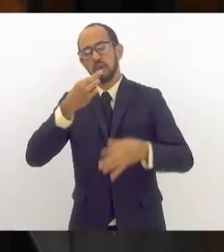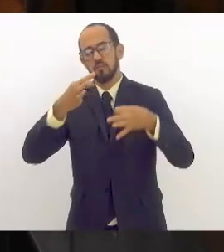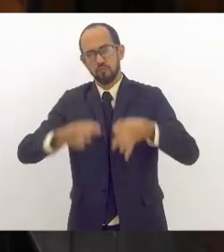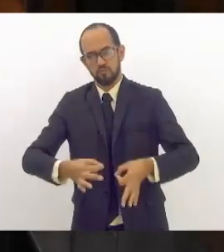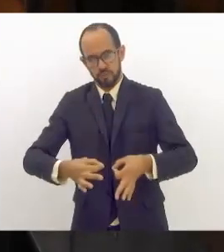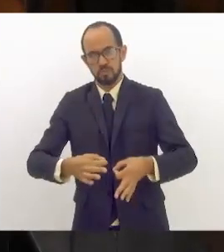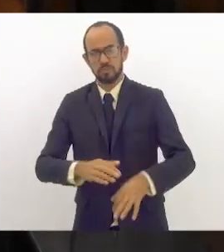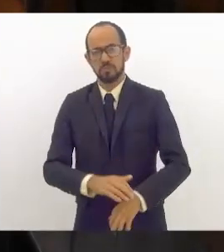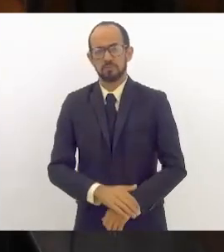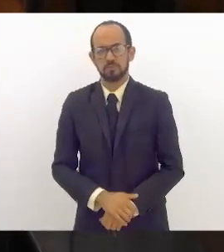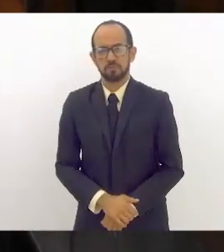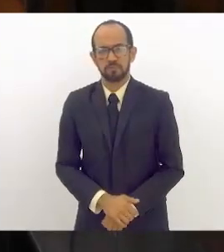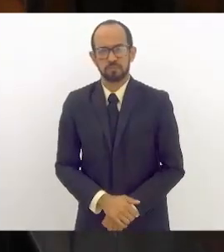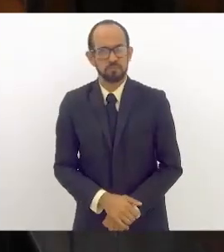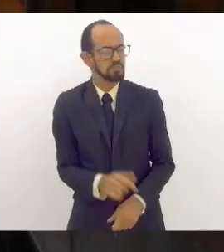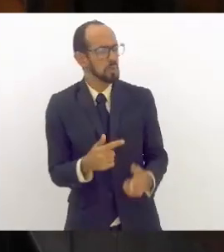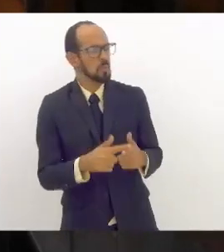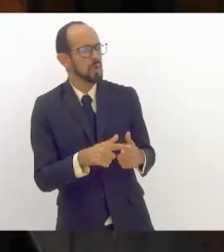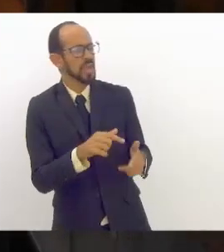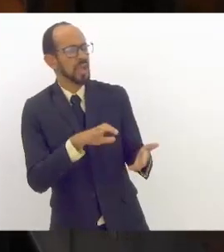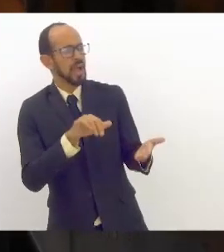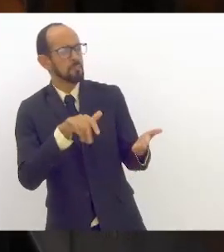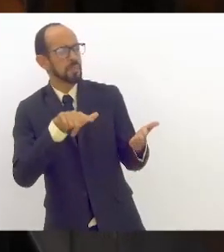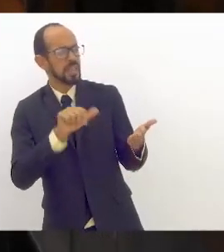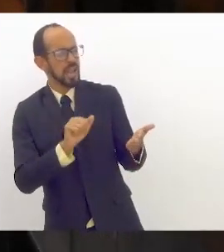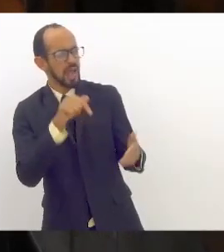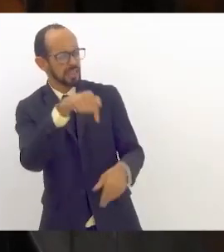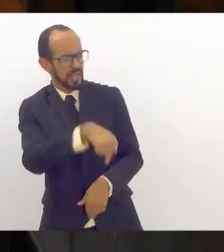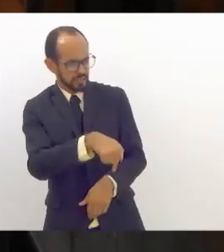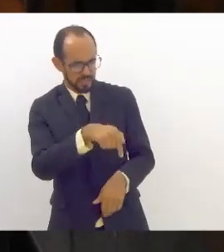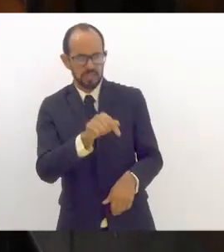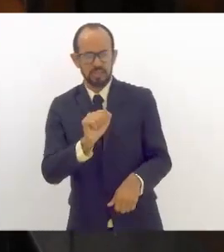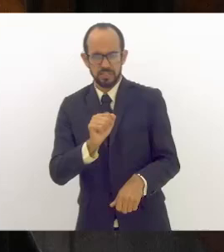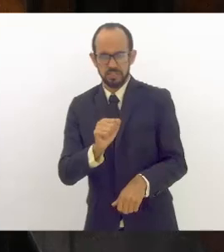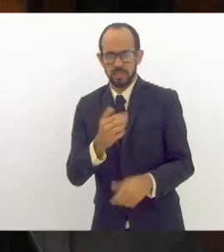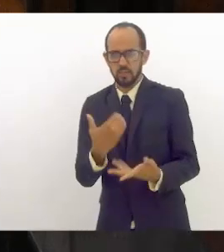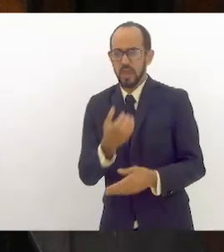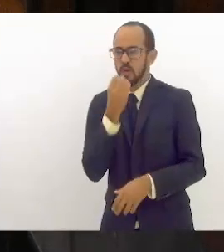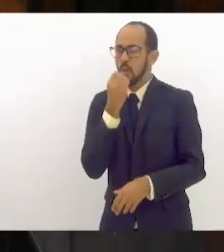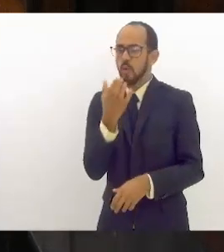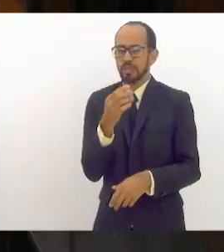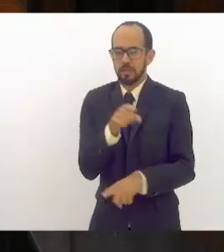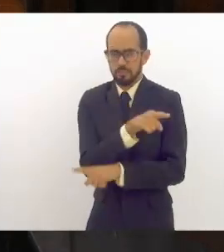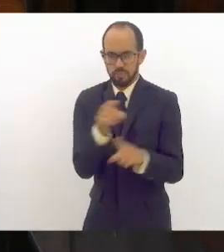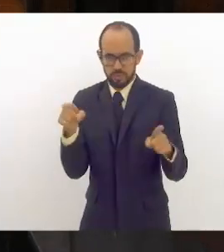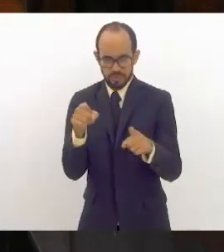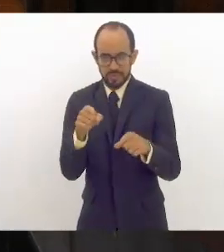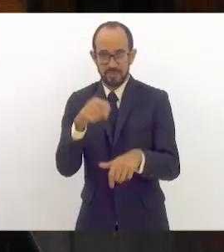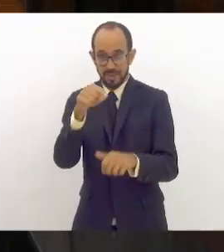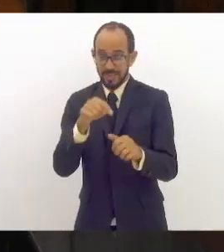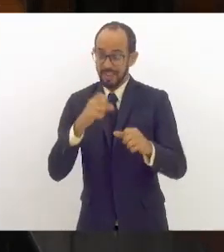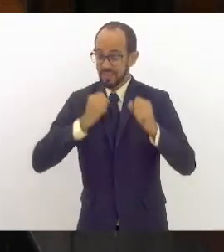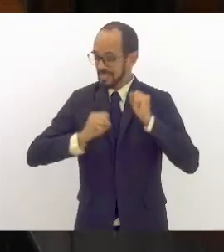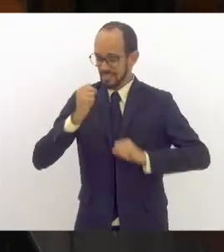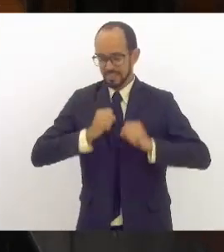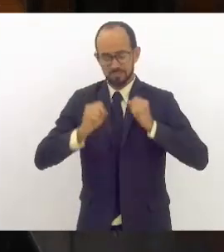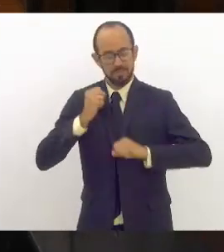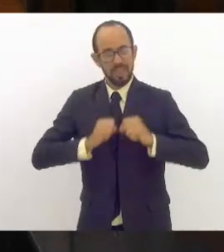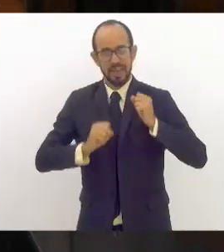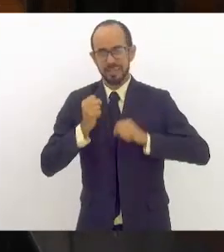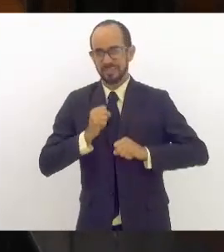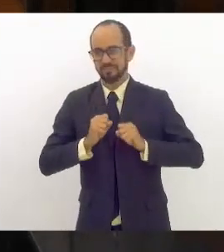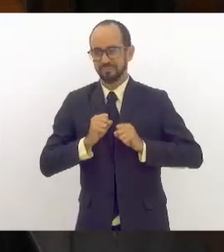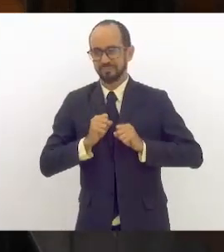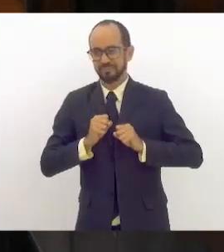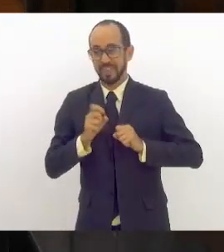que que a Camila farani tá aqui em gente quero contar um segredo para vocês ela tava desesperada essa data